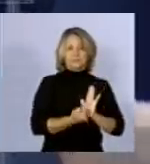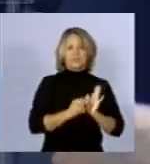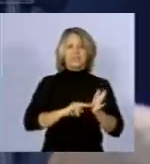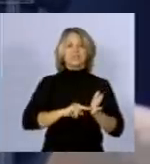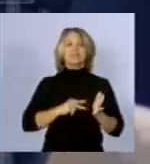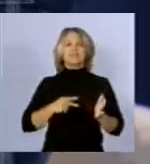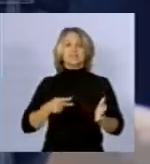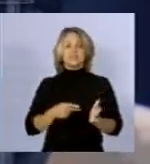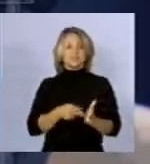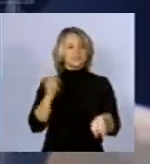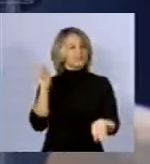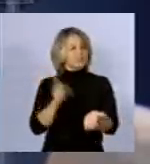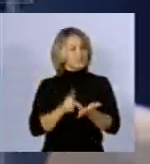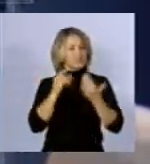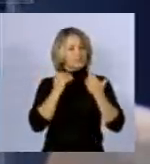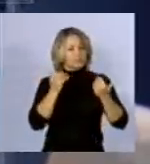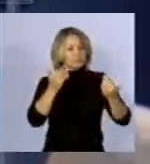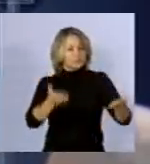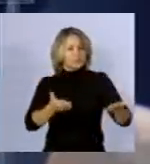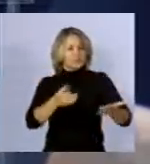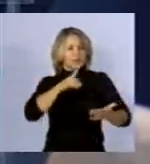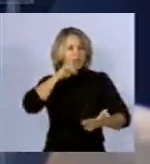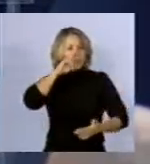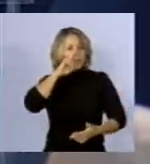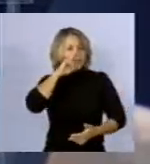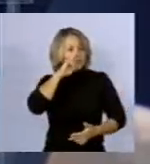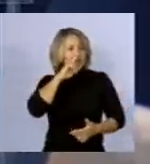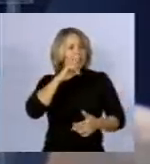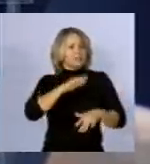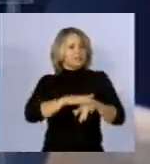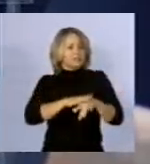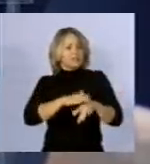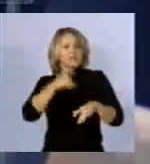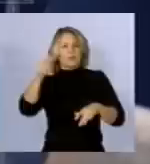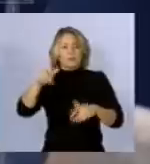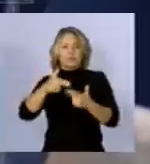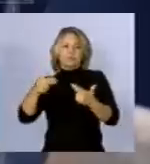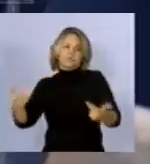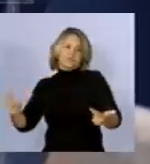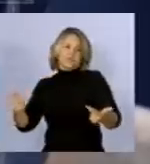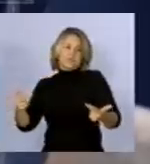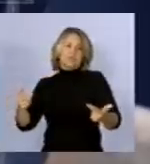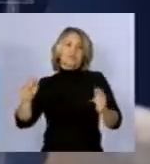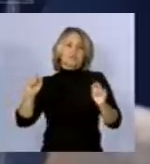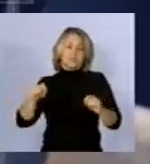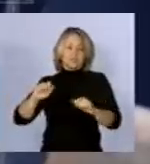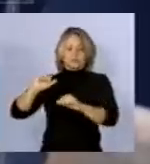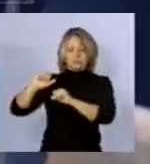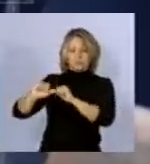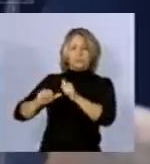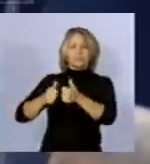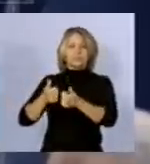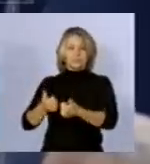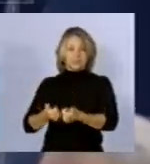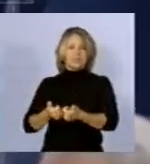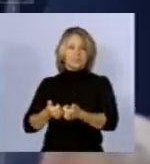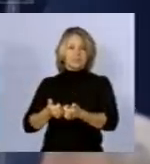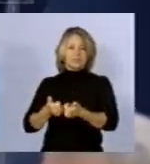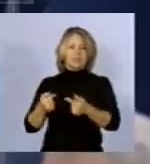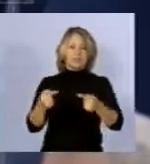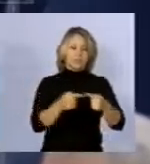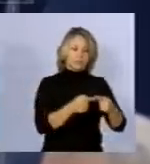signifiquem uma exposição a risco de doença e outros agravos eh apta a se conformar a